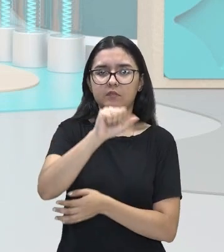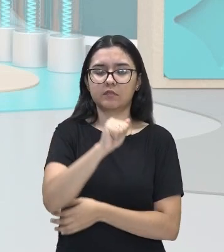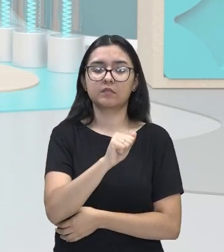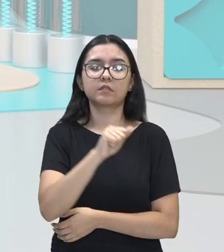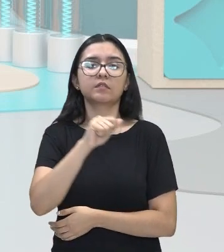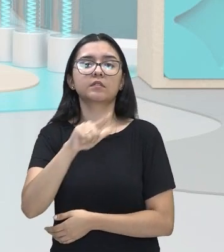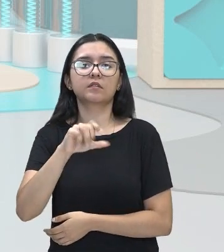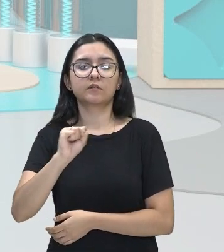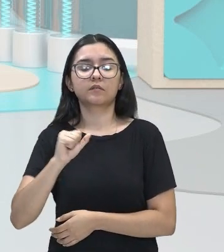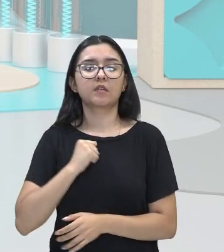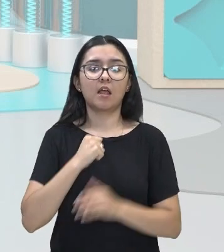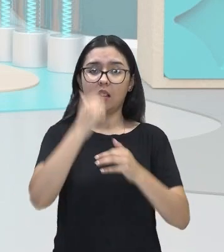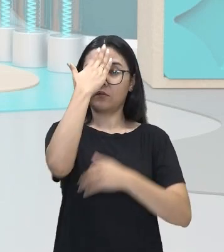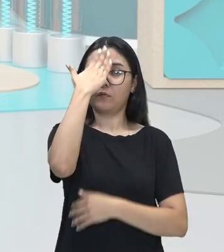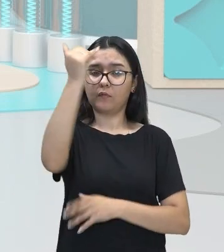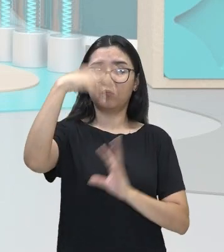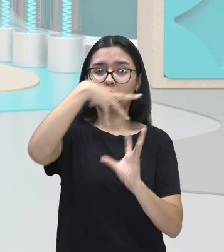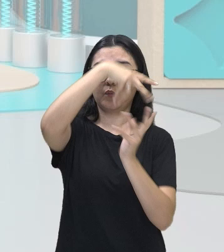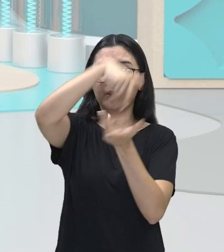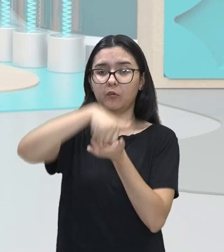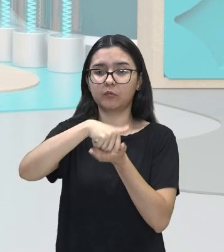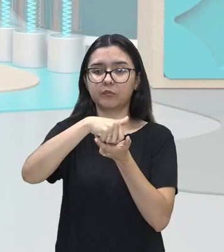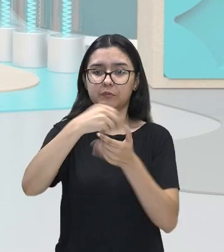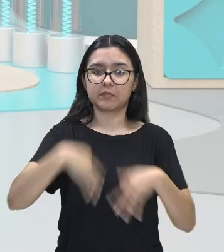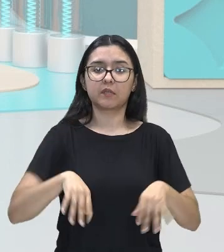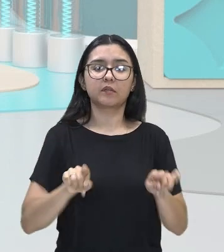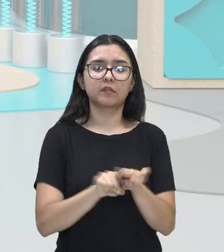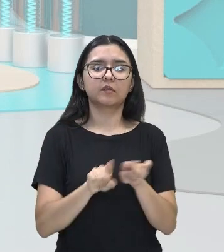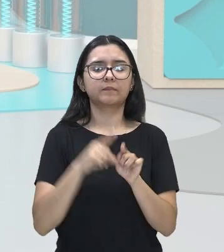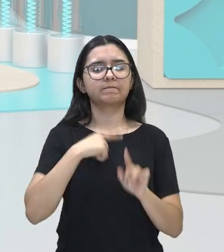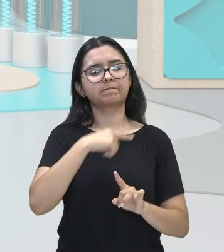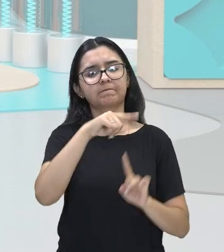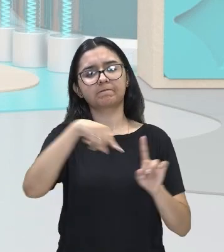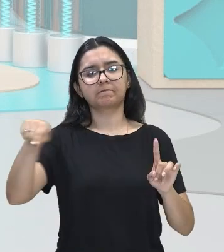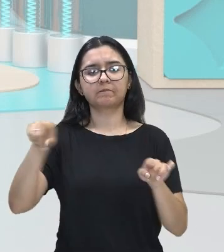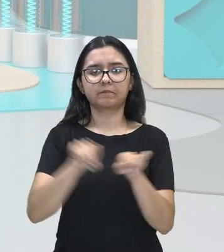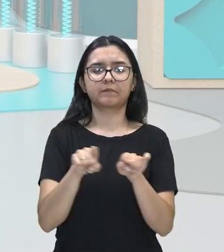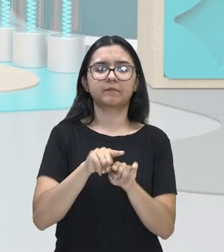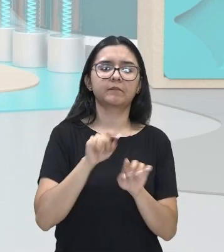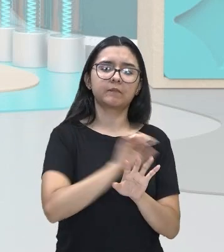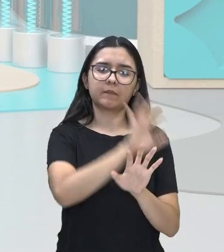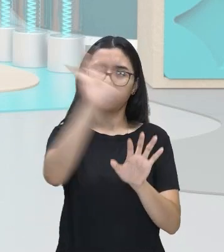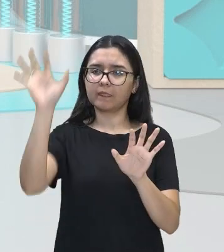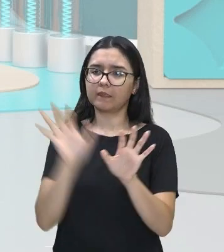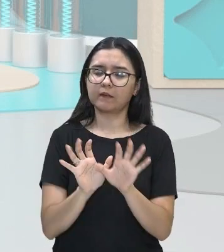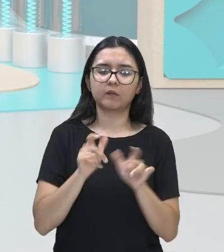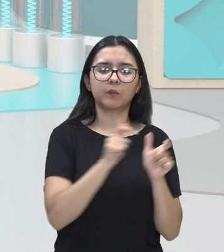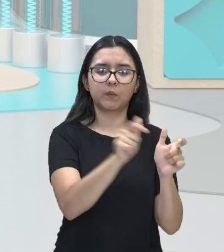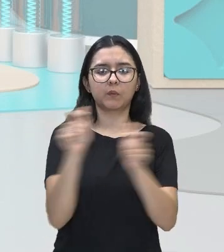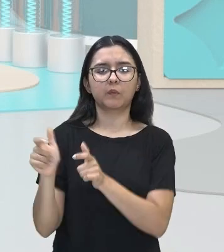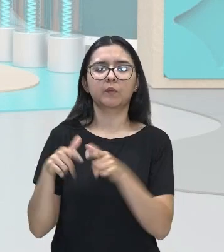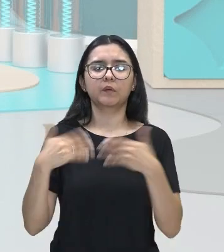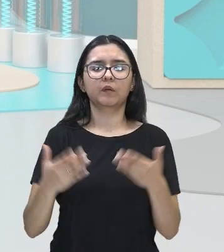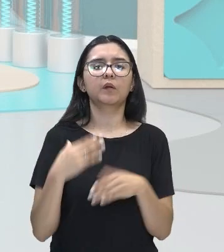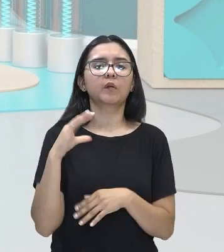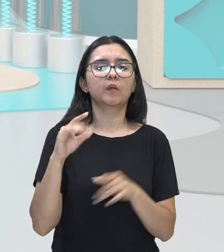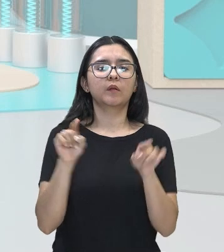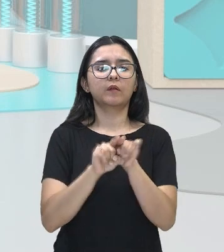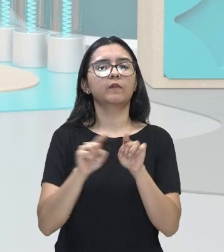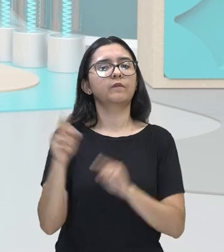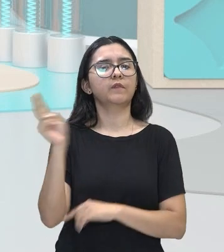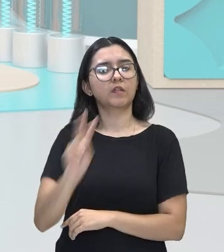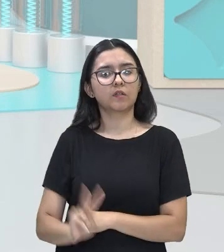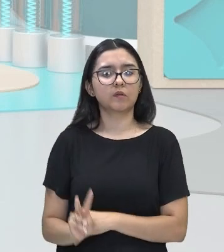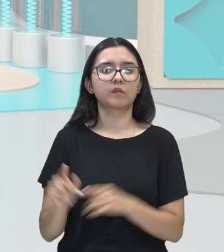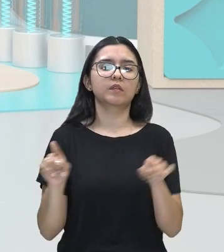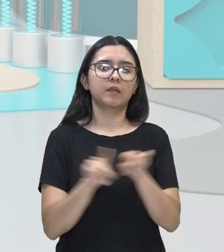se espalhou globalmente. E aí, com as variações regionais emergindo de lugares como a Colômbia, a Venezuela